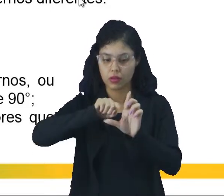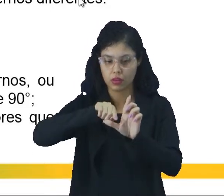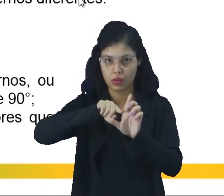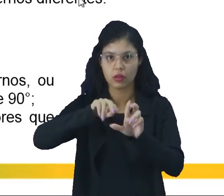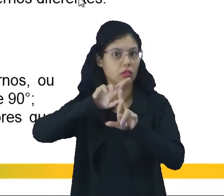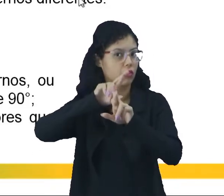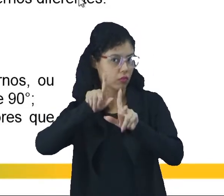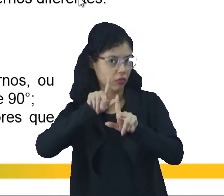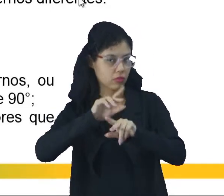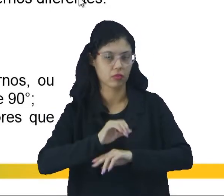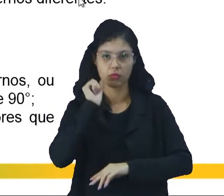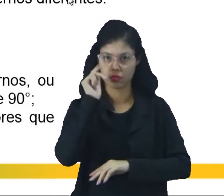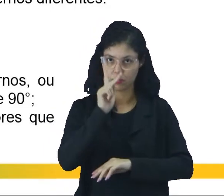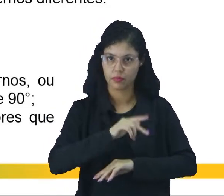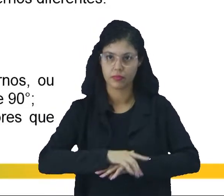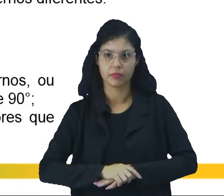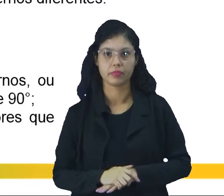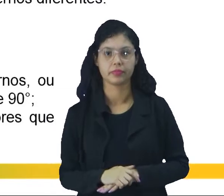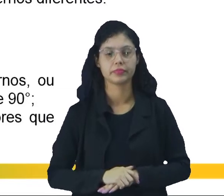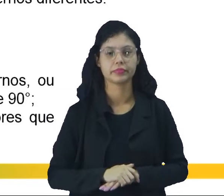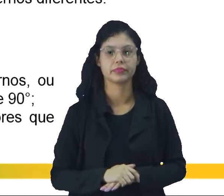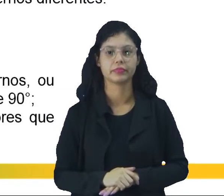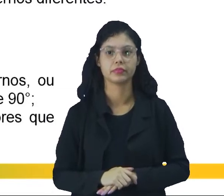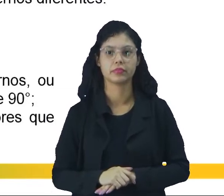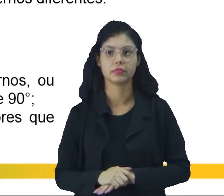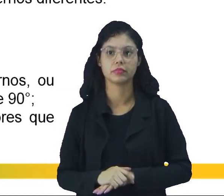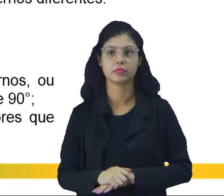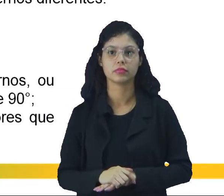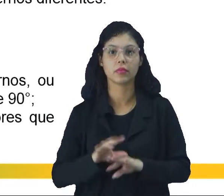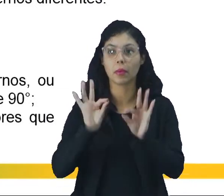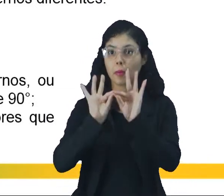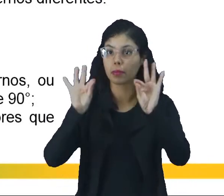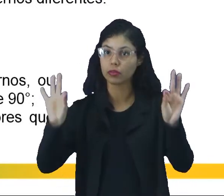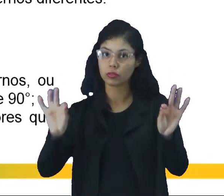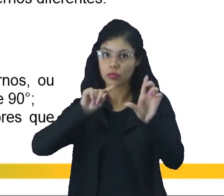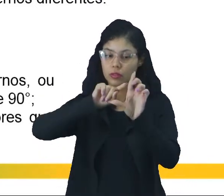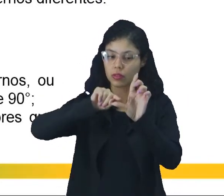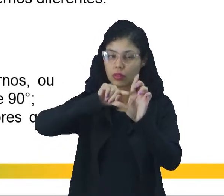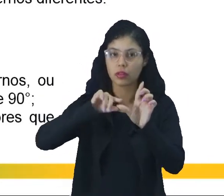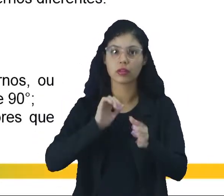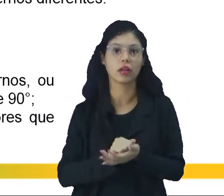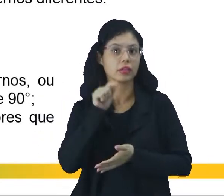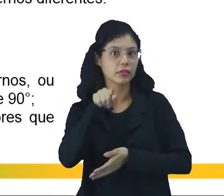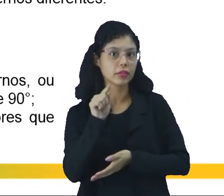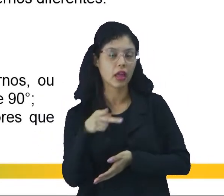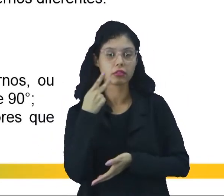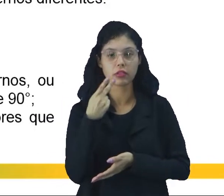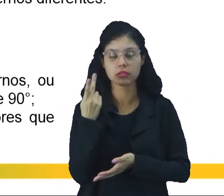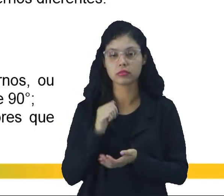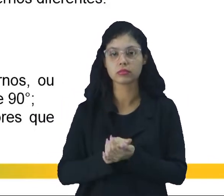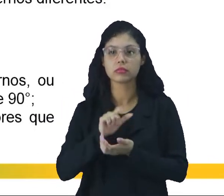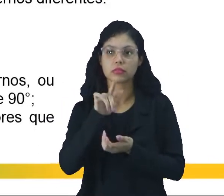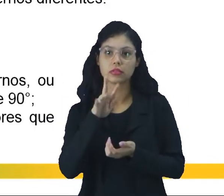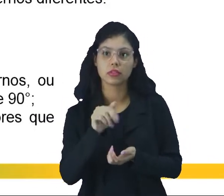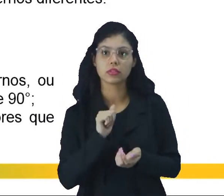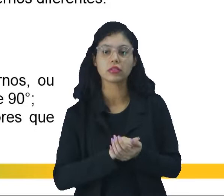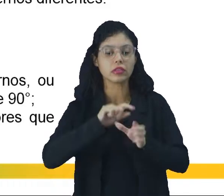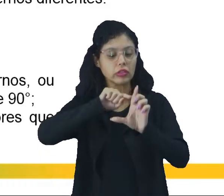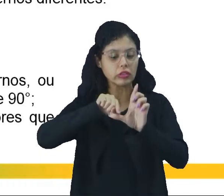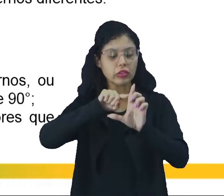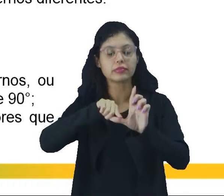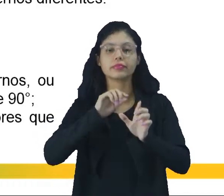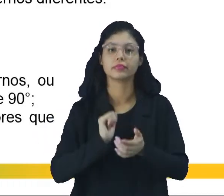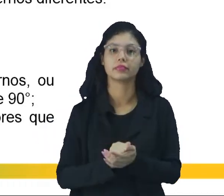ângulos diferentes. Tá ok? Vamos lá. Quanto à medida dos ângulos? Aqui a gente falou de lados, agora vamos falar de